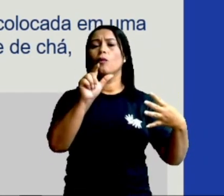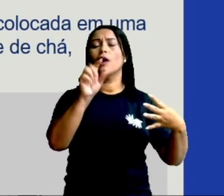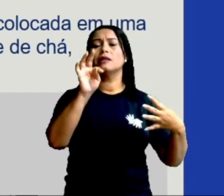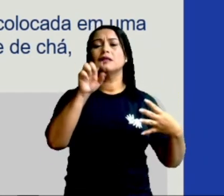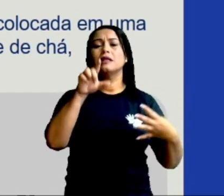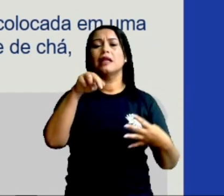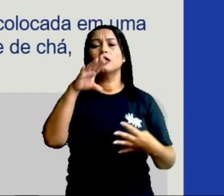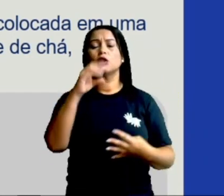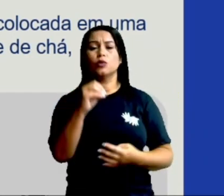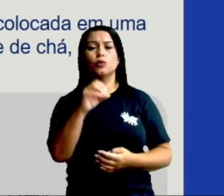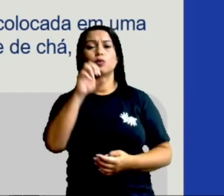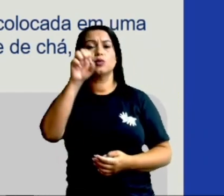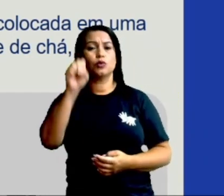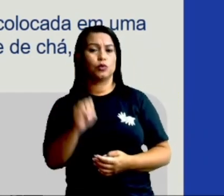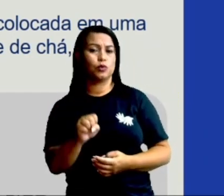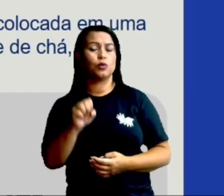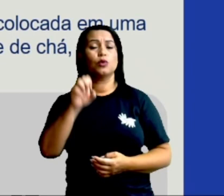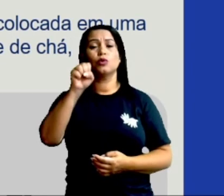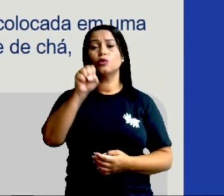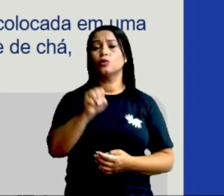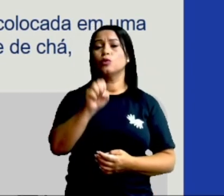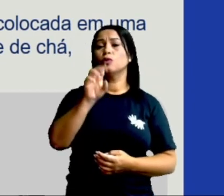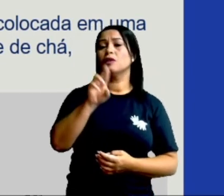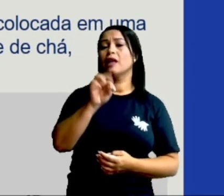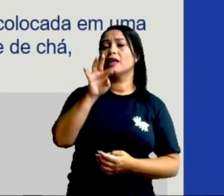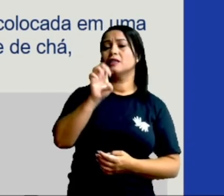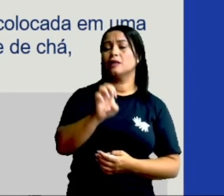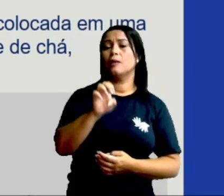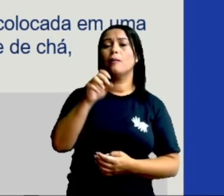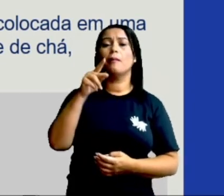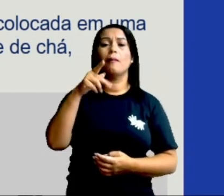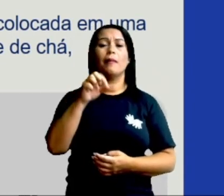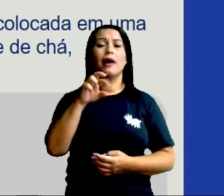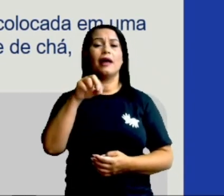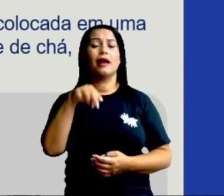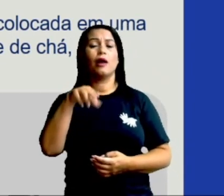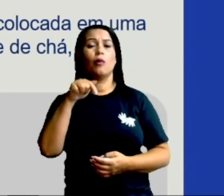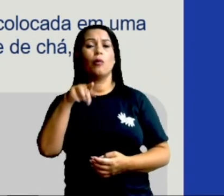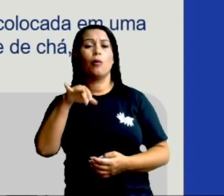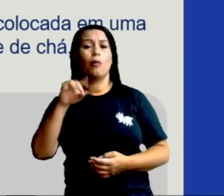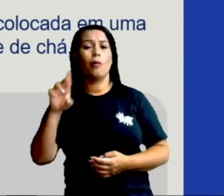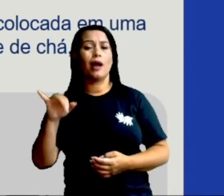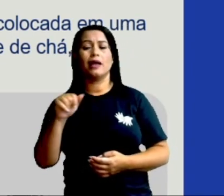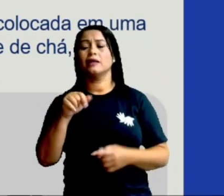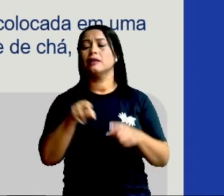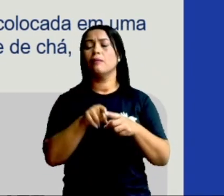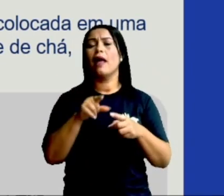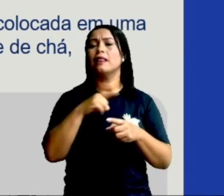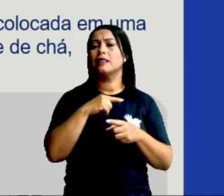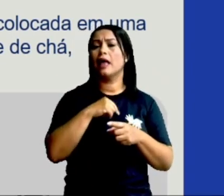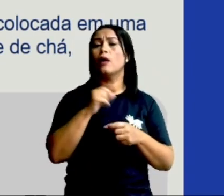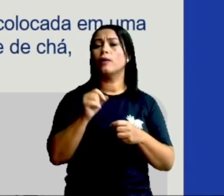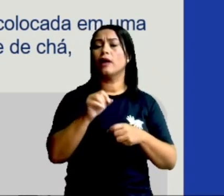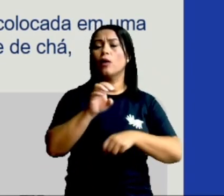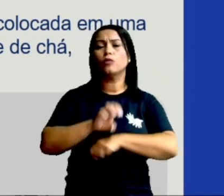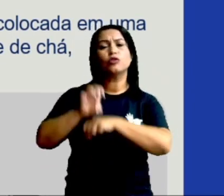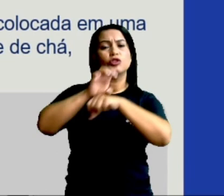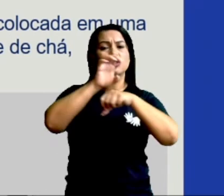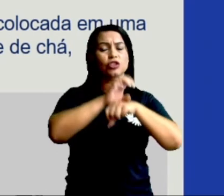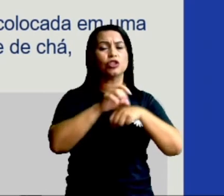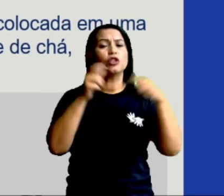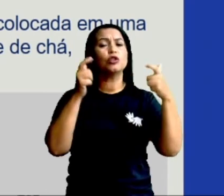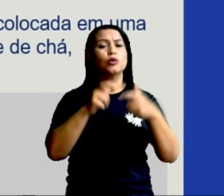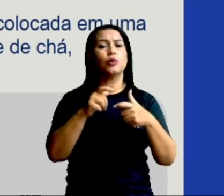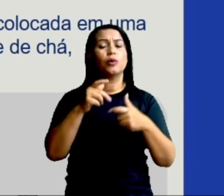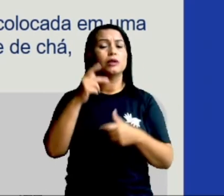Sudeste Paraná e Uruguai a região hidrográfica do Uruguai banha os estados de Santa